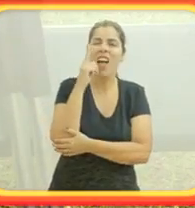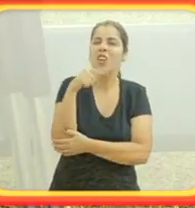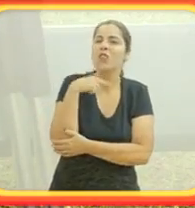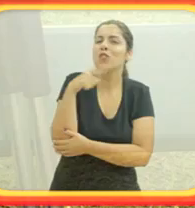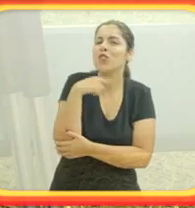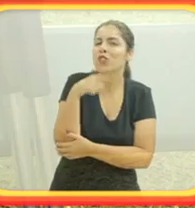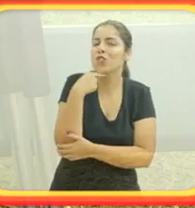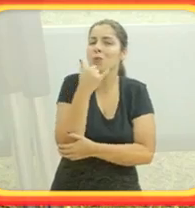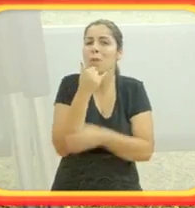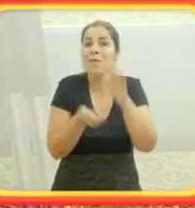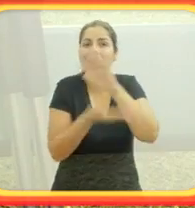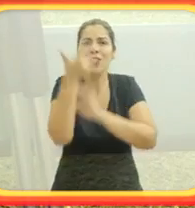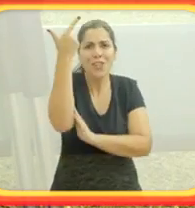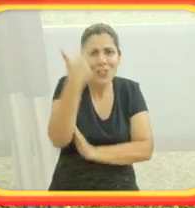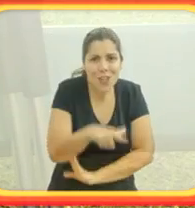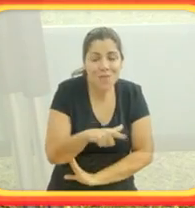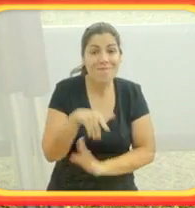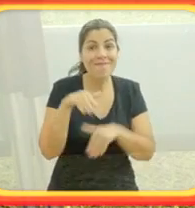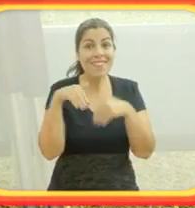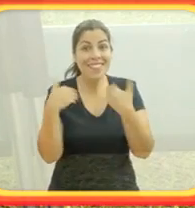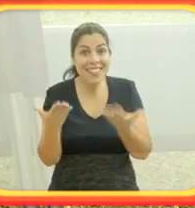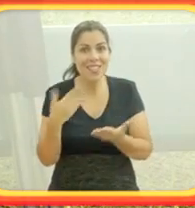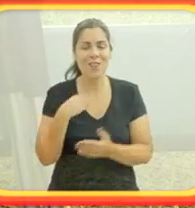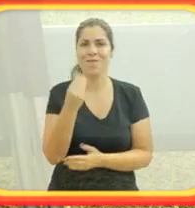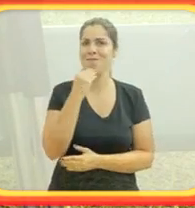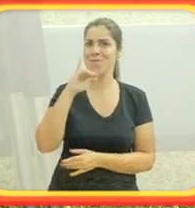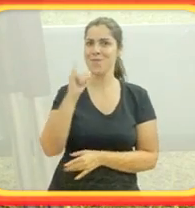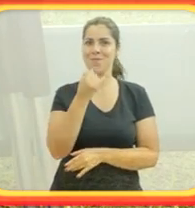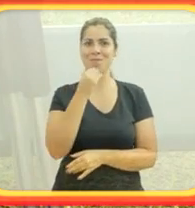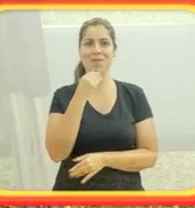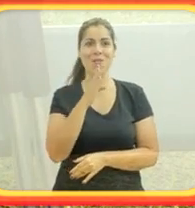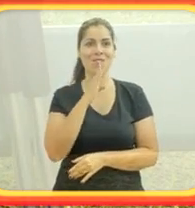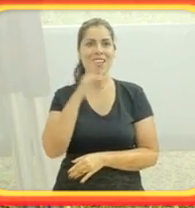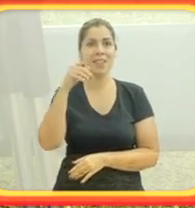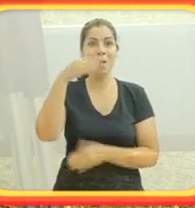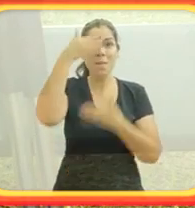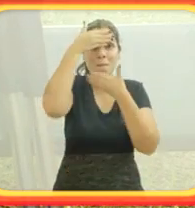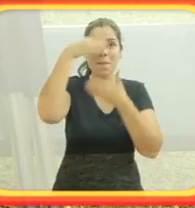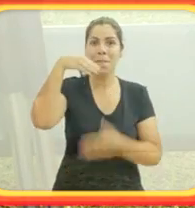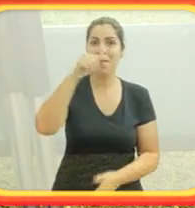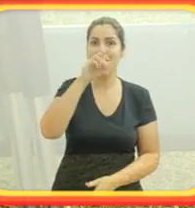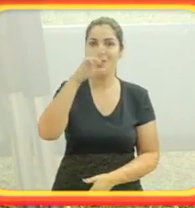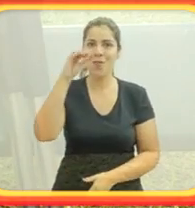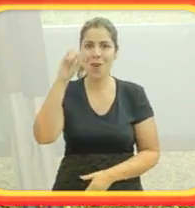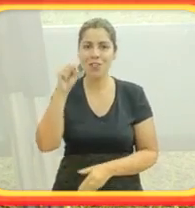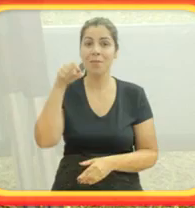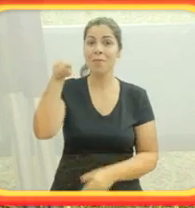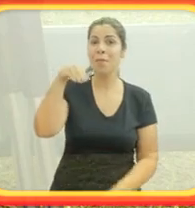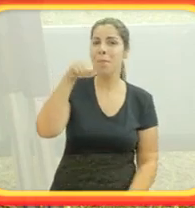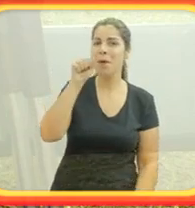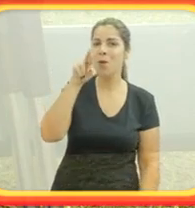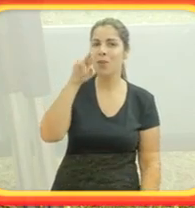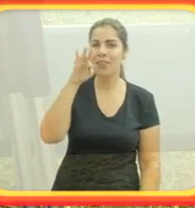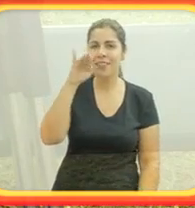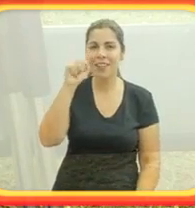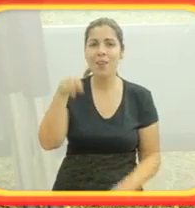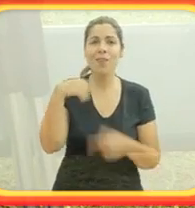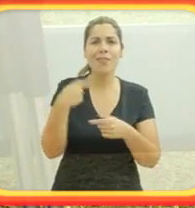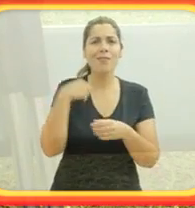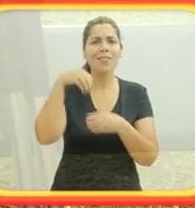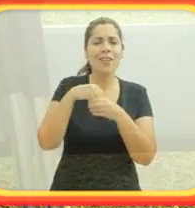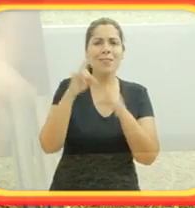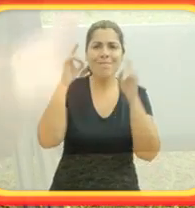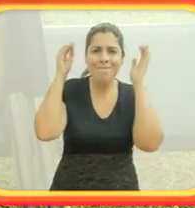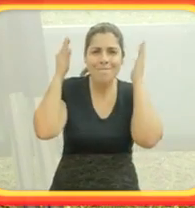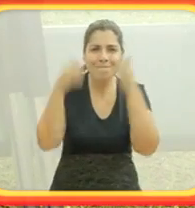curso. E uma boa desculpa para viajar de novo, né? Então, eu tive a oportunidade de conhecer o Marrocos, a